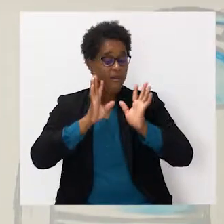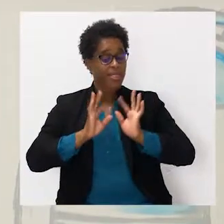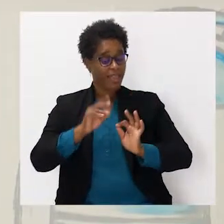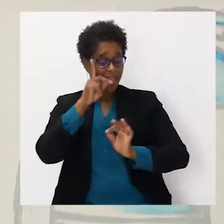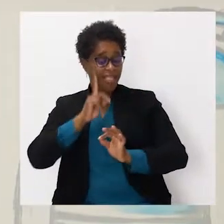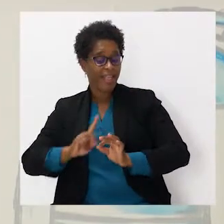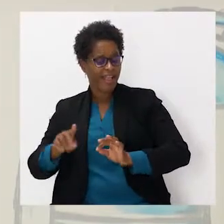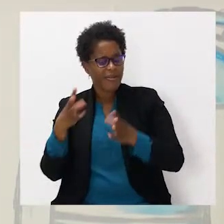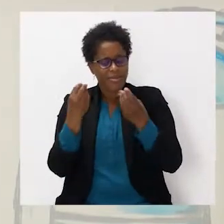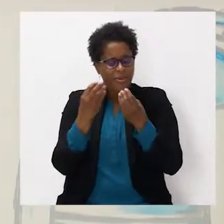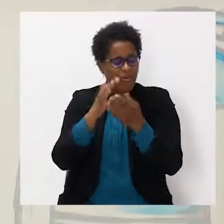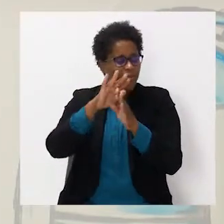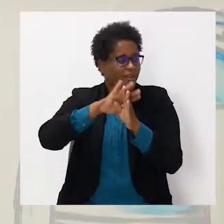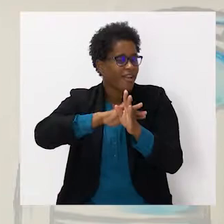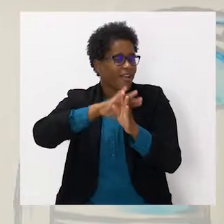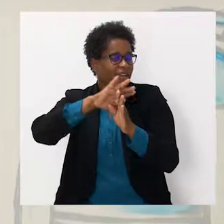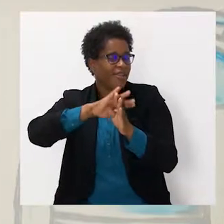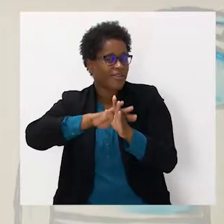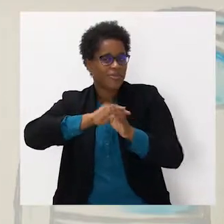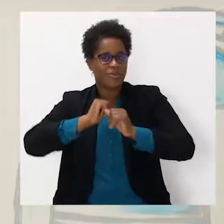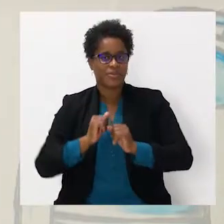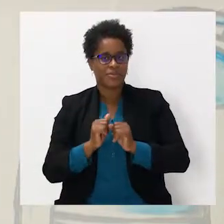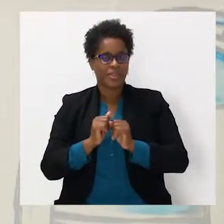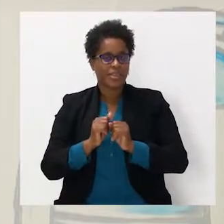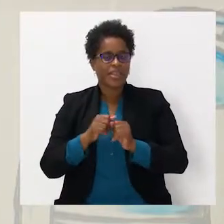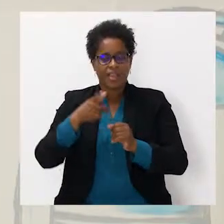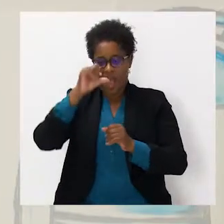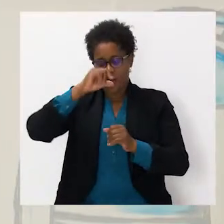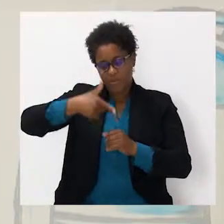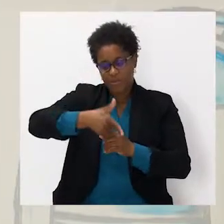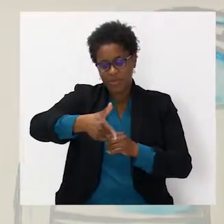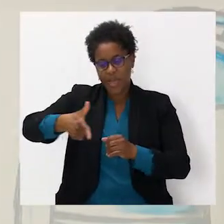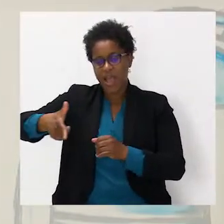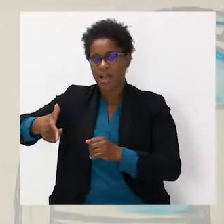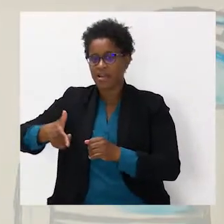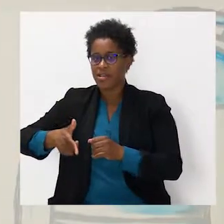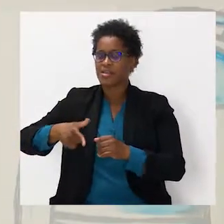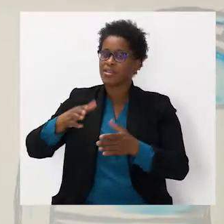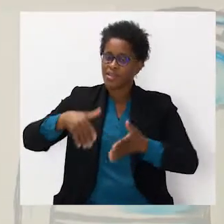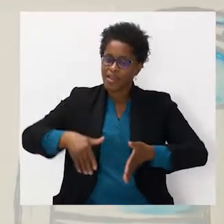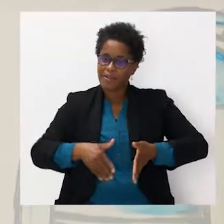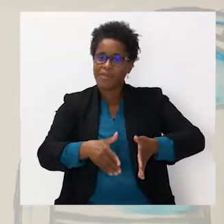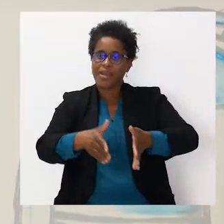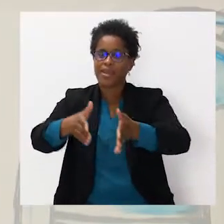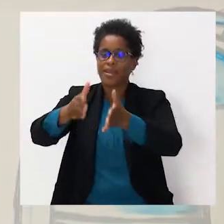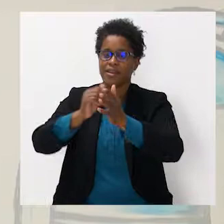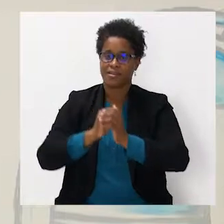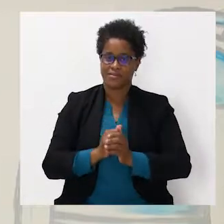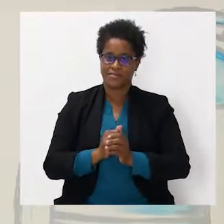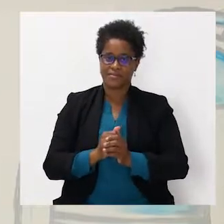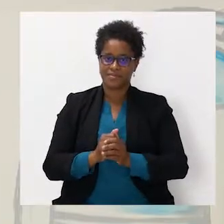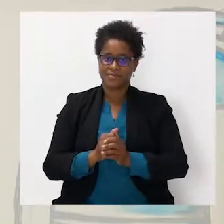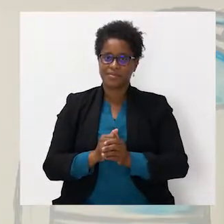Cuidei dela com todo o carinho, reguei-la com água da